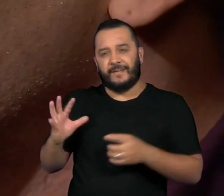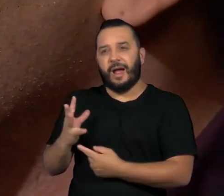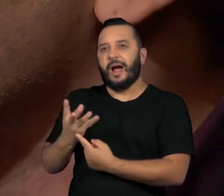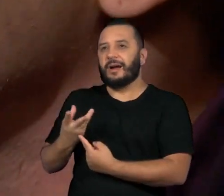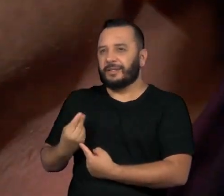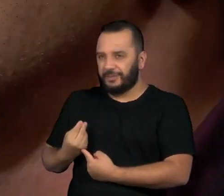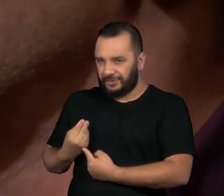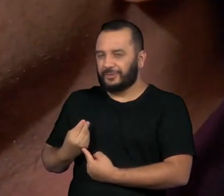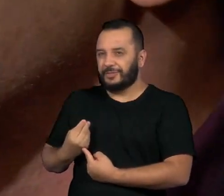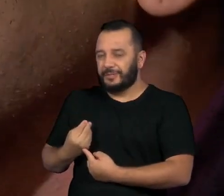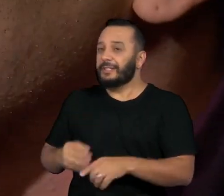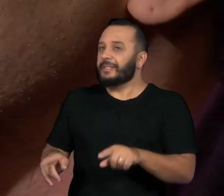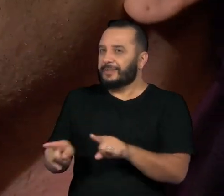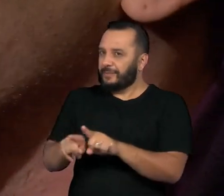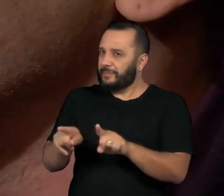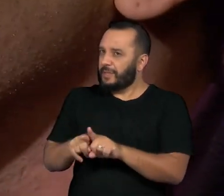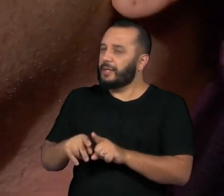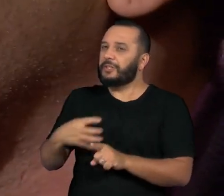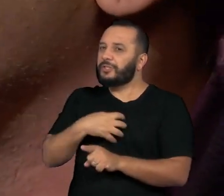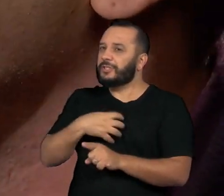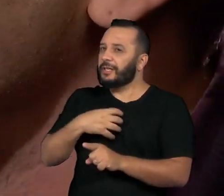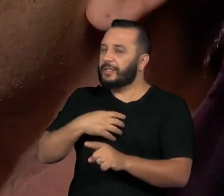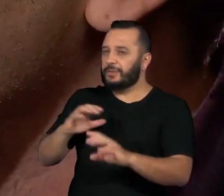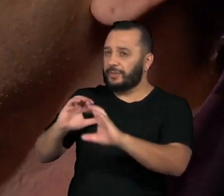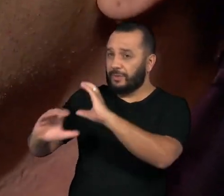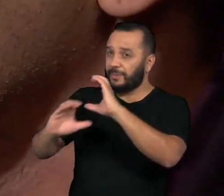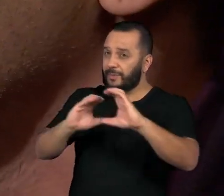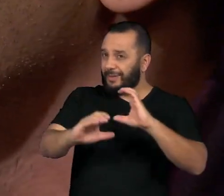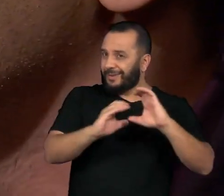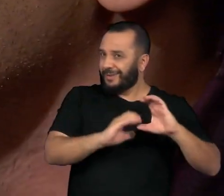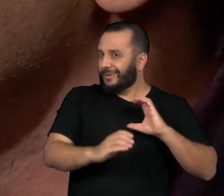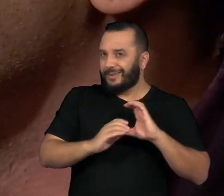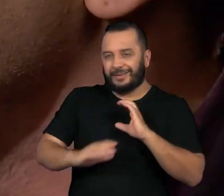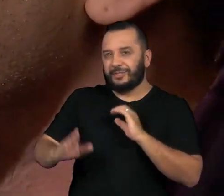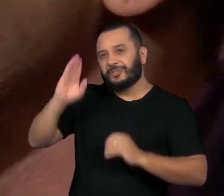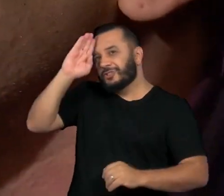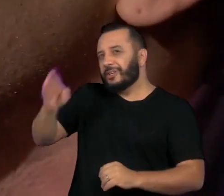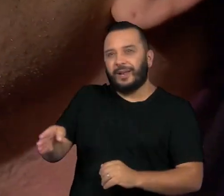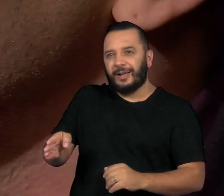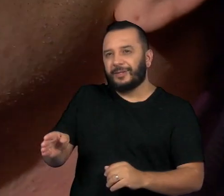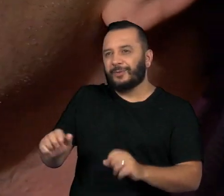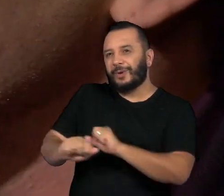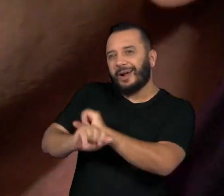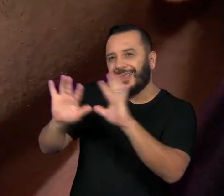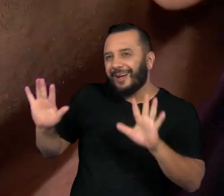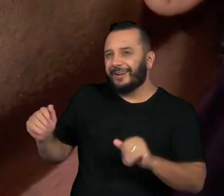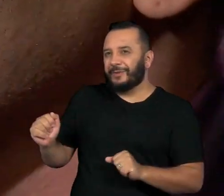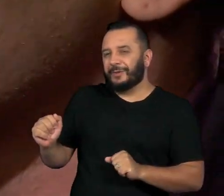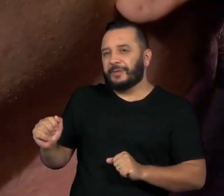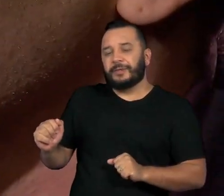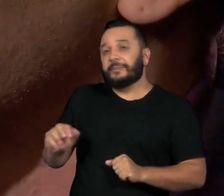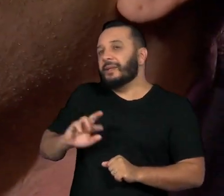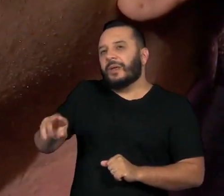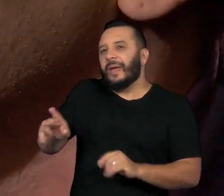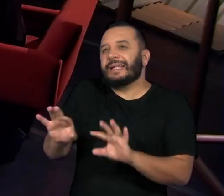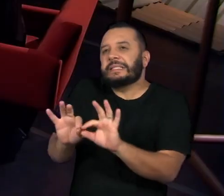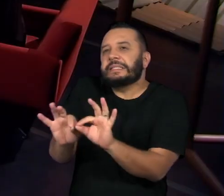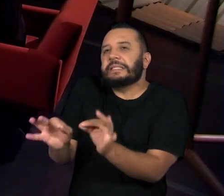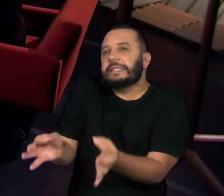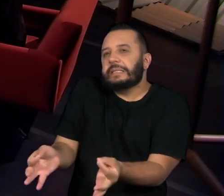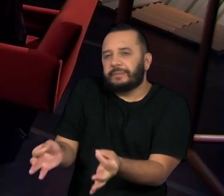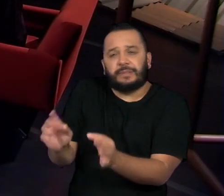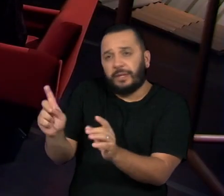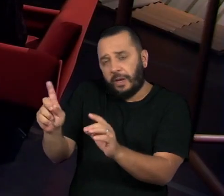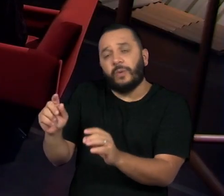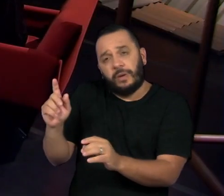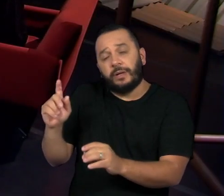inspirava essa maneira direta de se comunicar, uma maneira direta, mas não simplória de se comunicar. Sei. Porque o